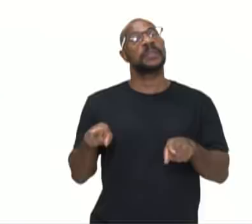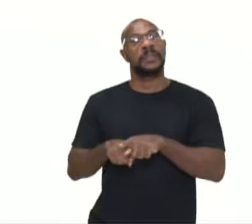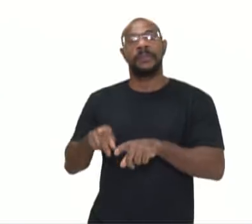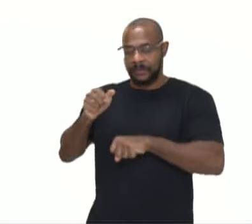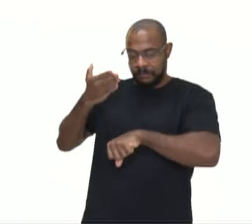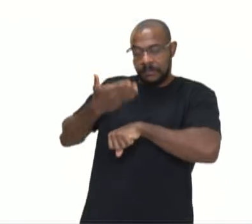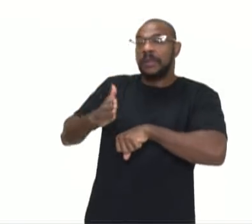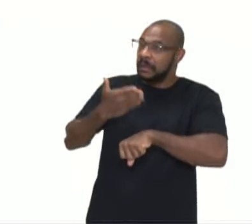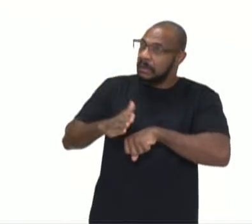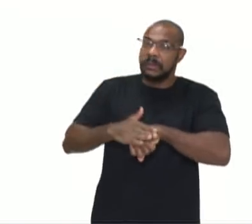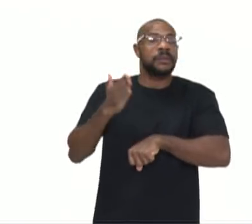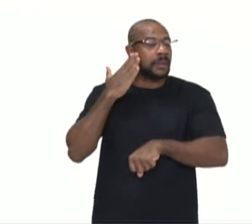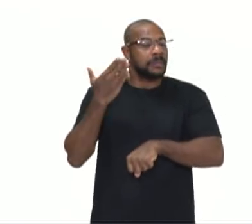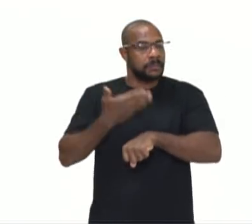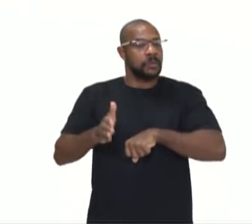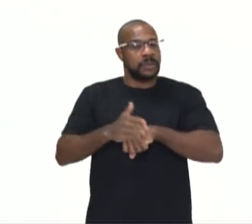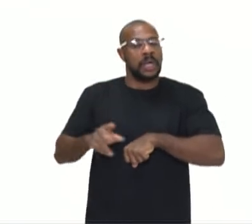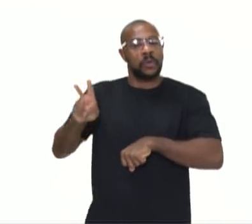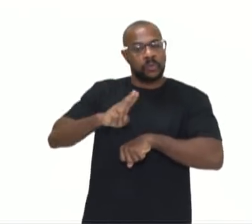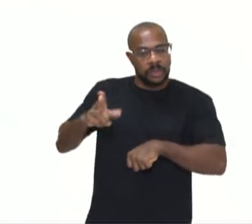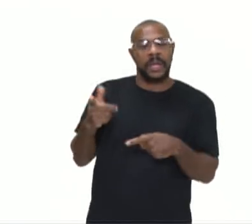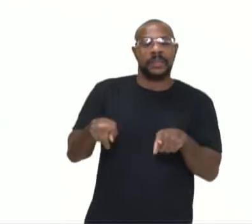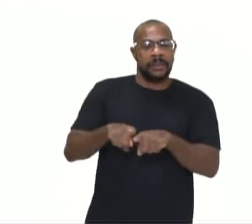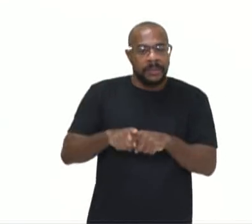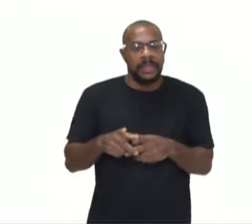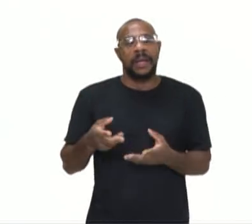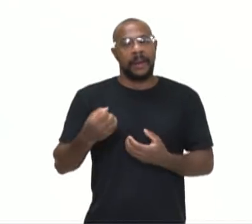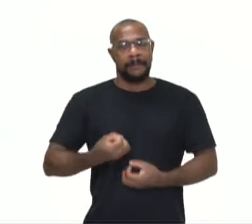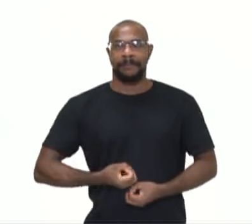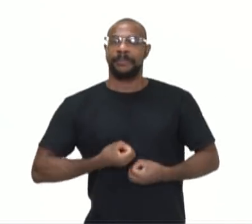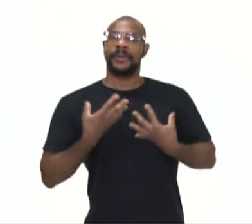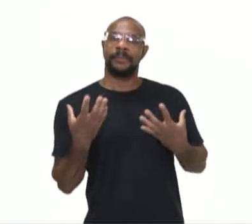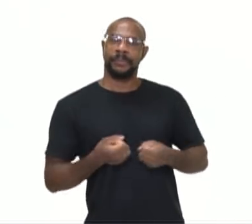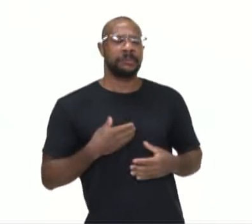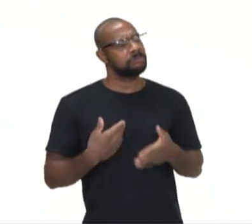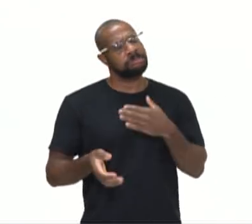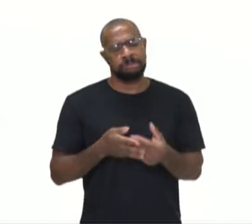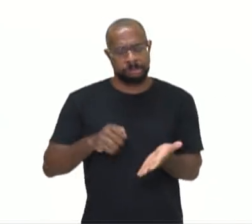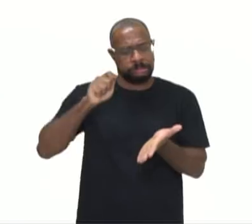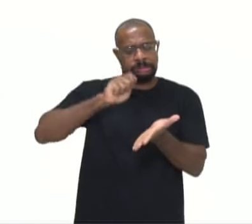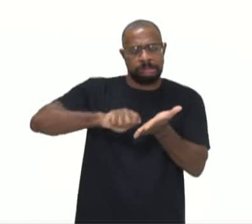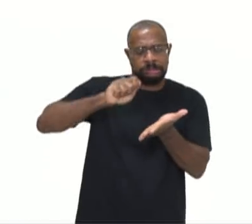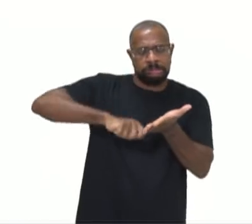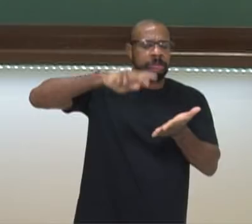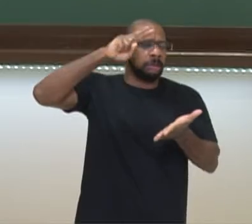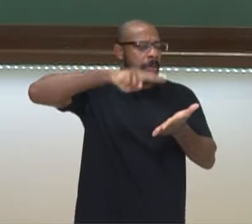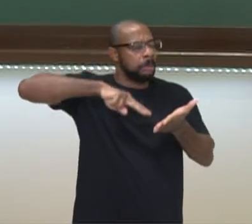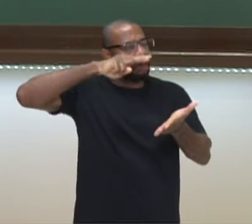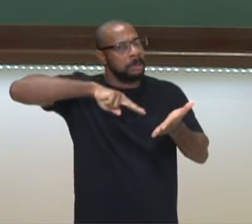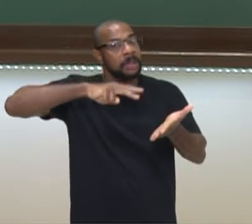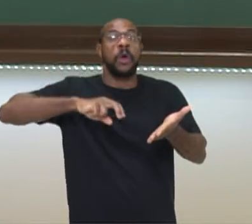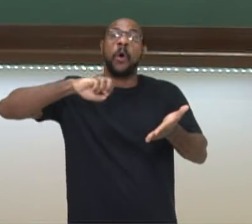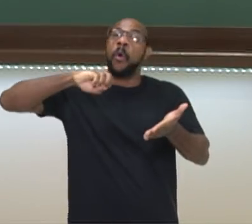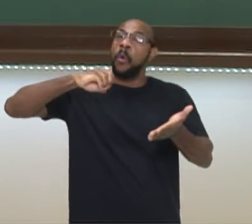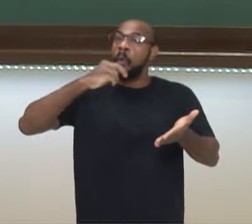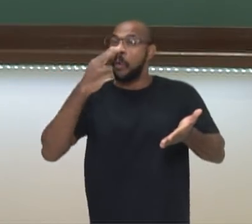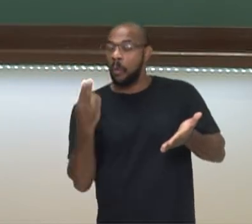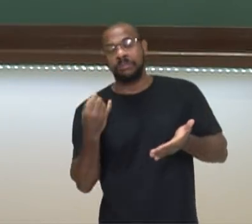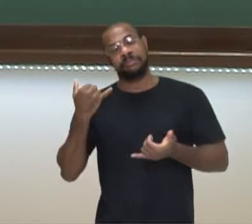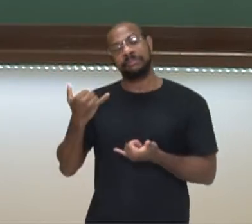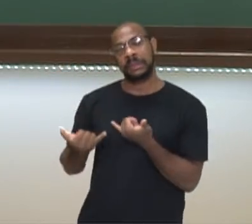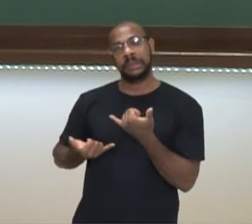a poesia, seja escrevendo, lendo ou brincando. Vejam,